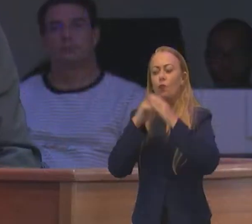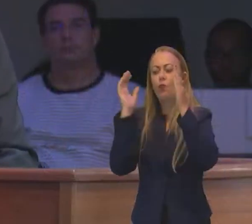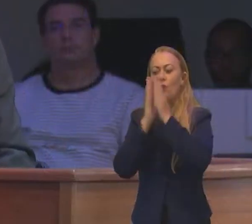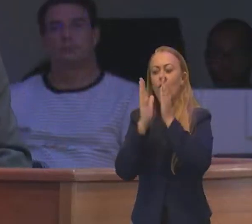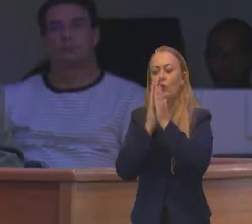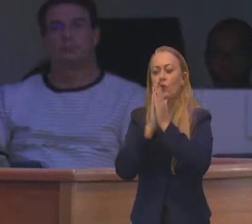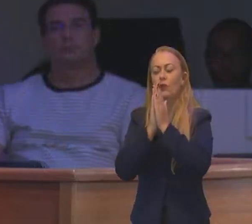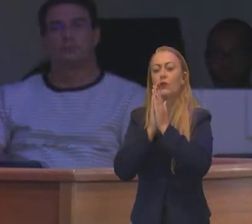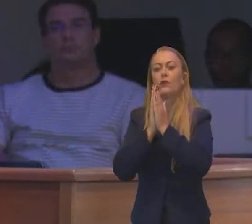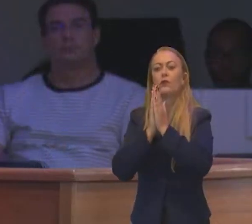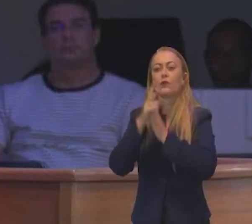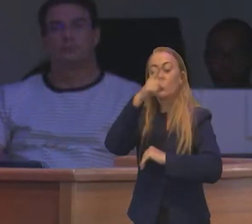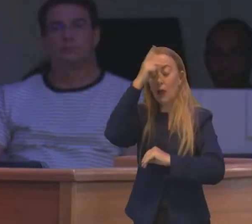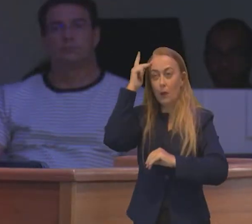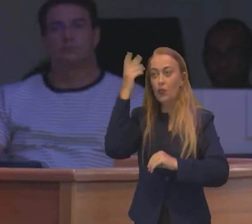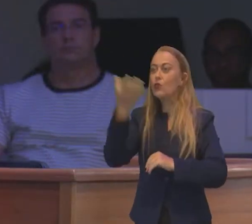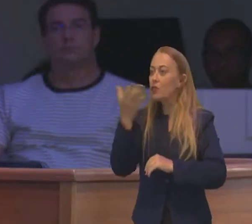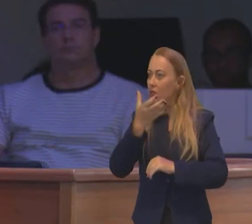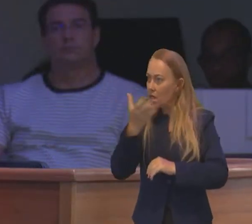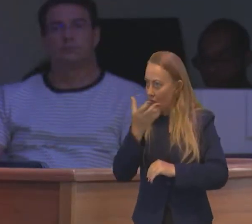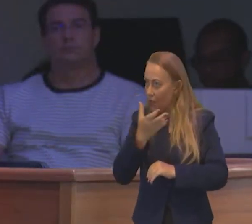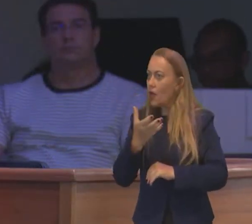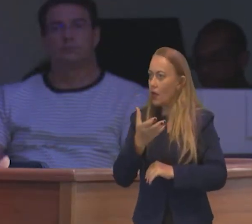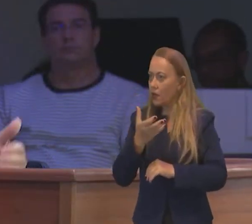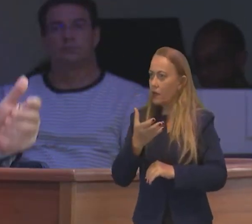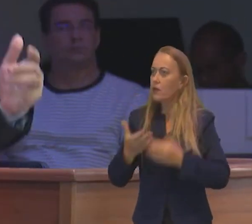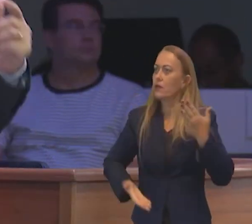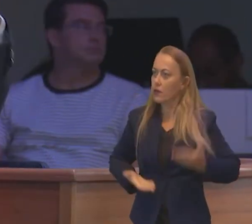aquelas pessoas que querem também se colocarem